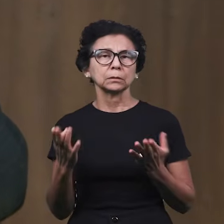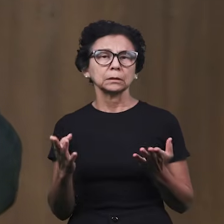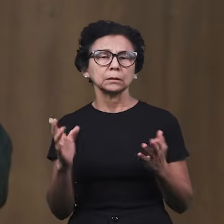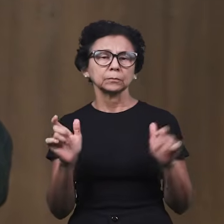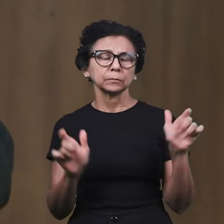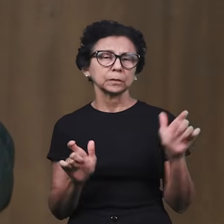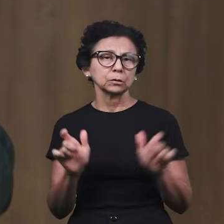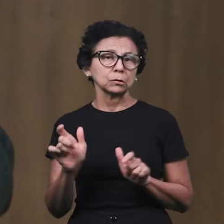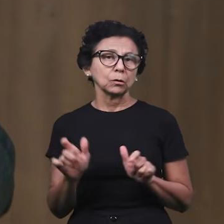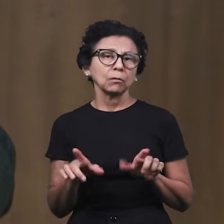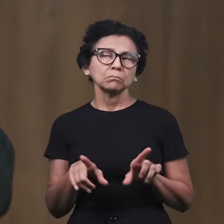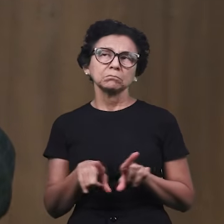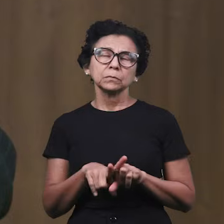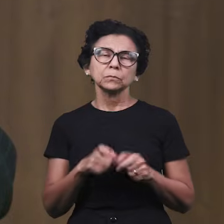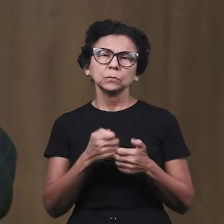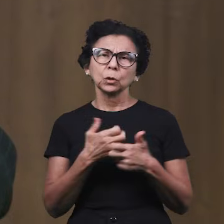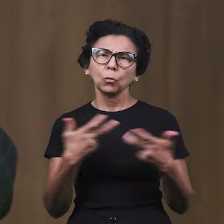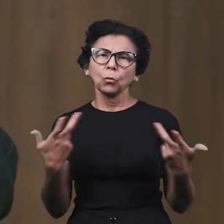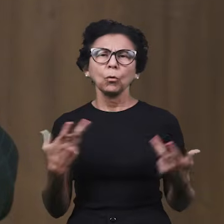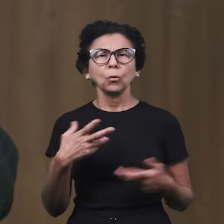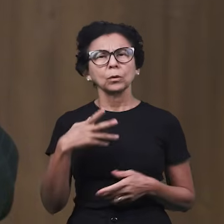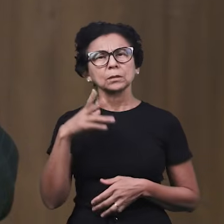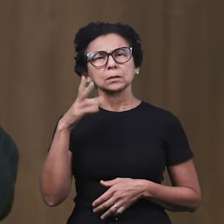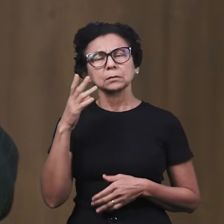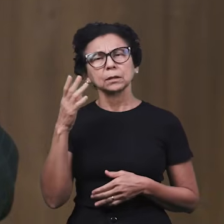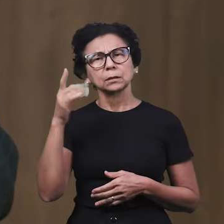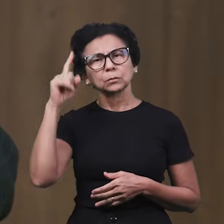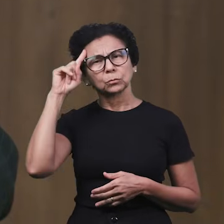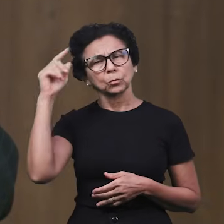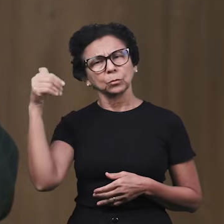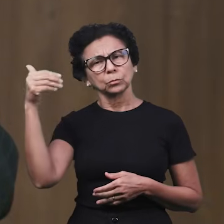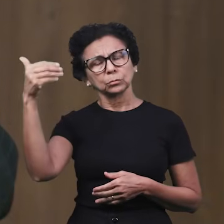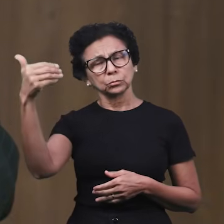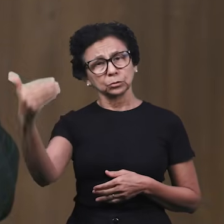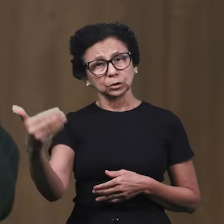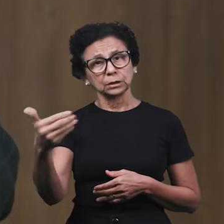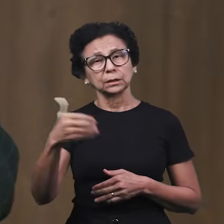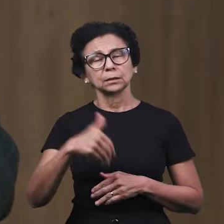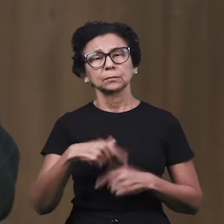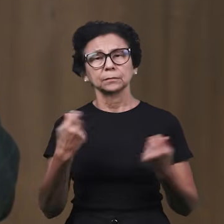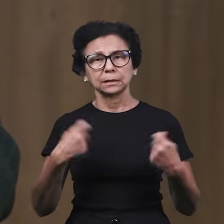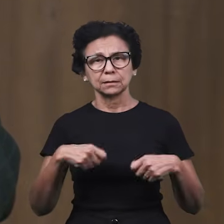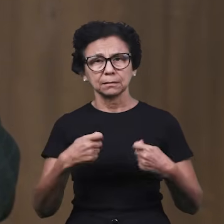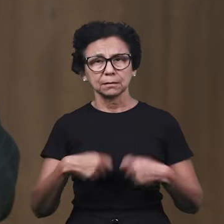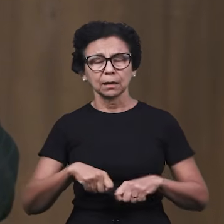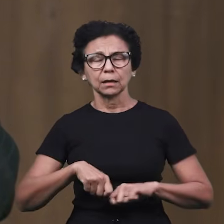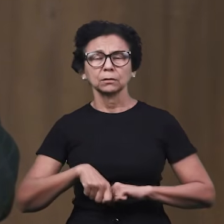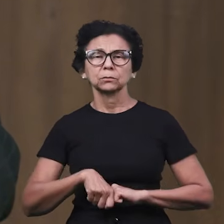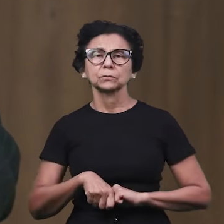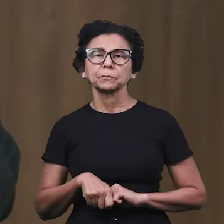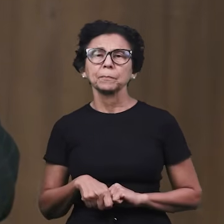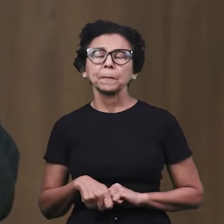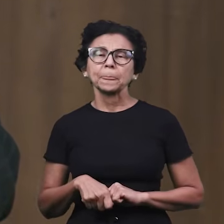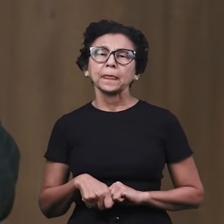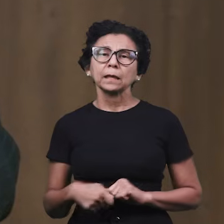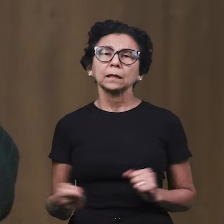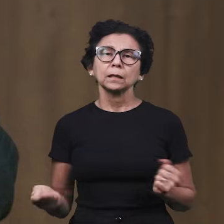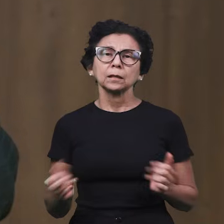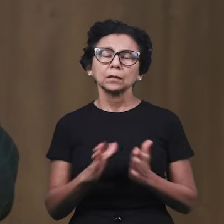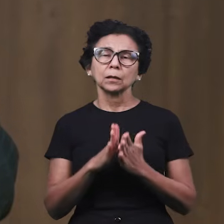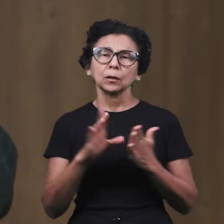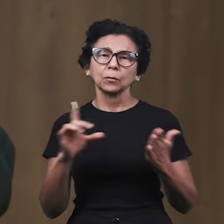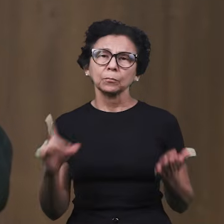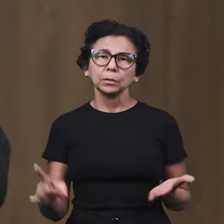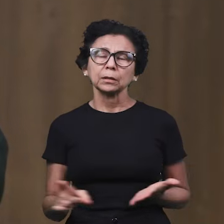nós fazemos no dia a dia e temos nela a fonte de vida para nos direcionar, para nos